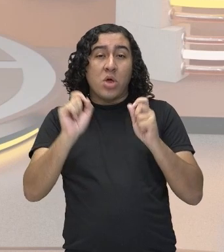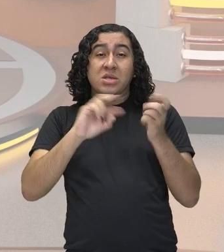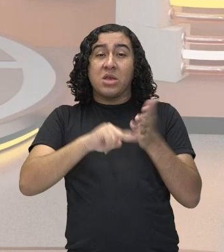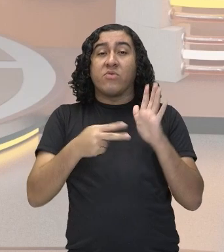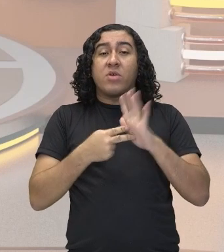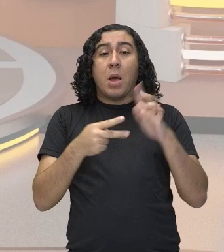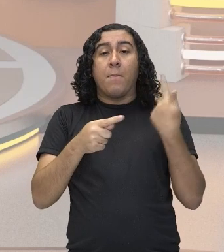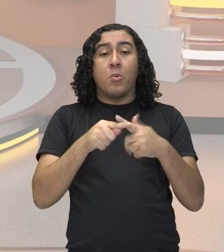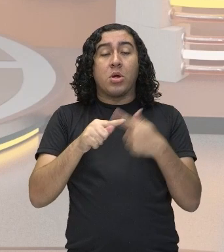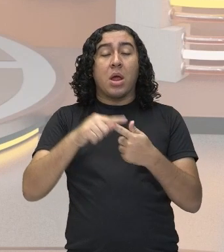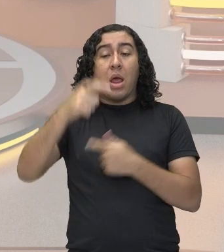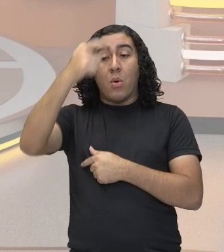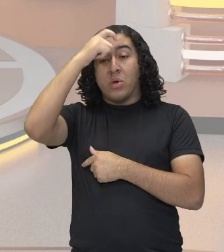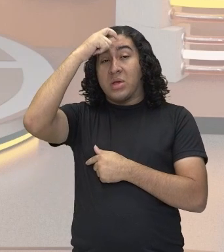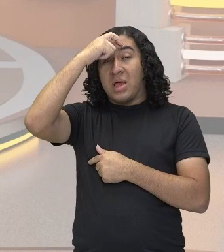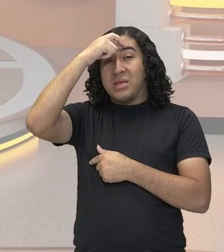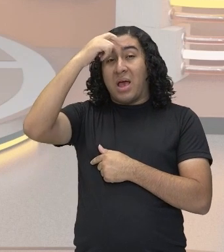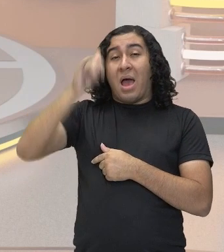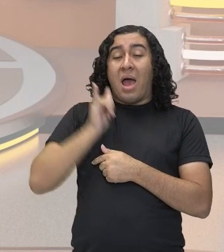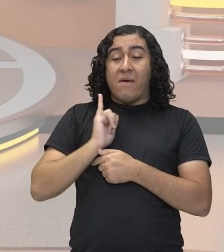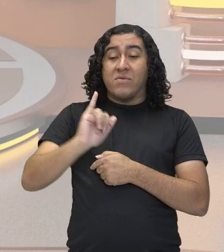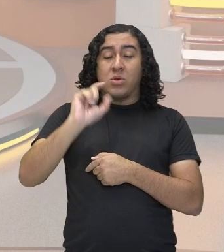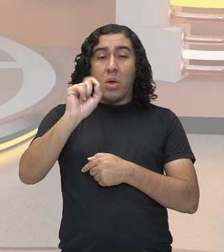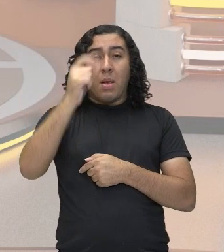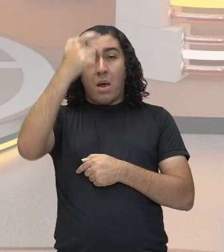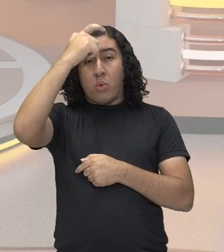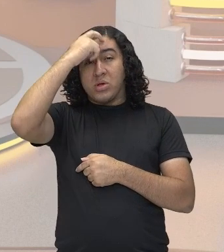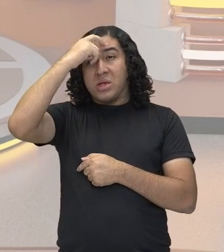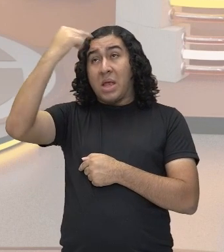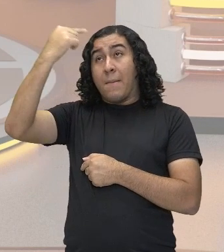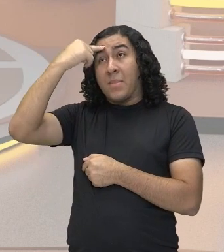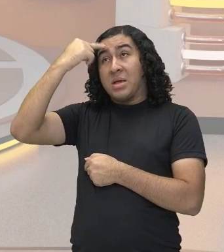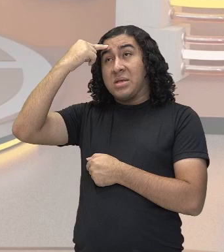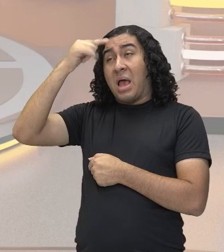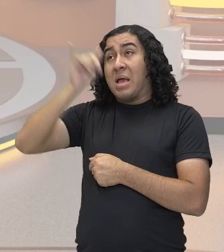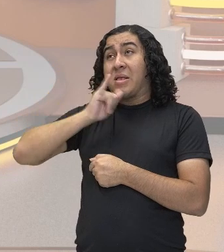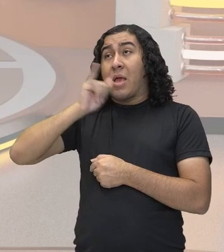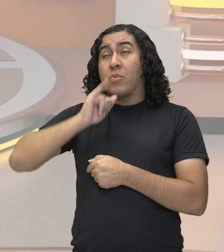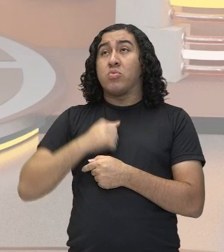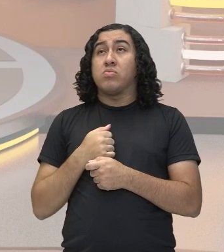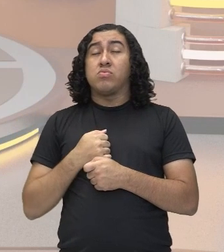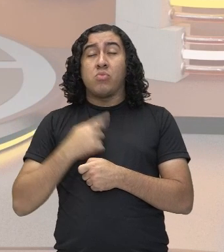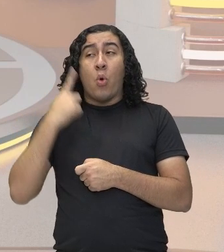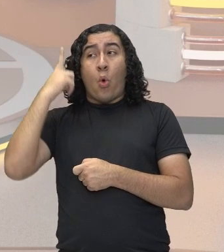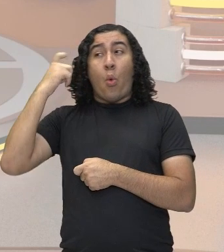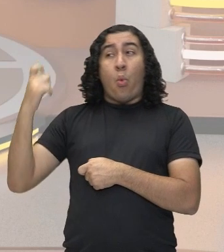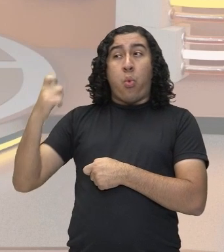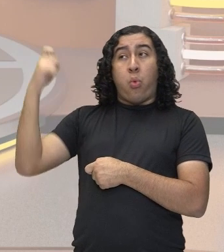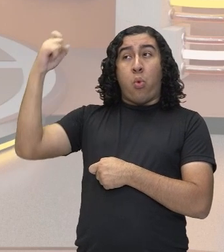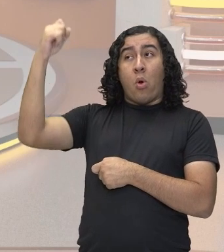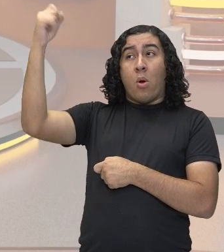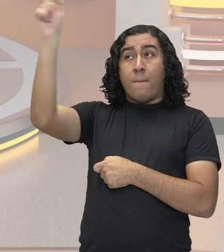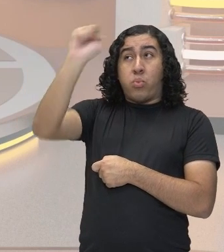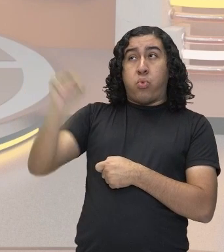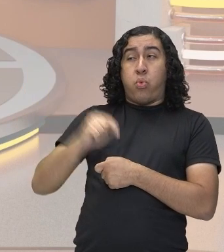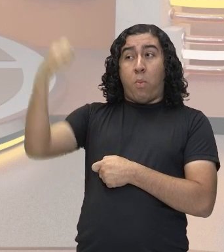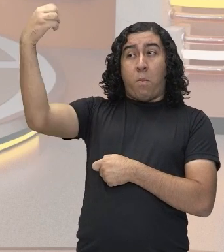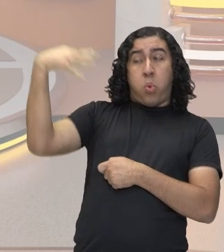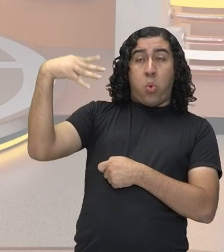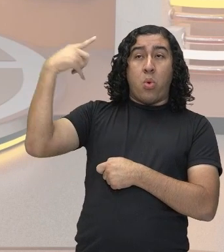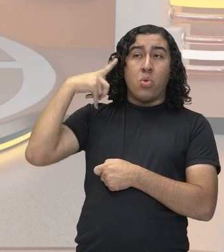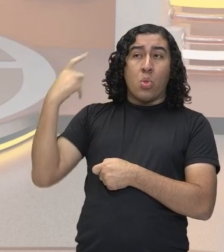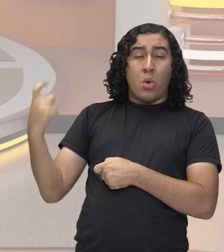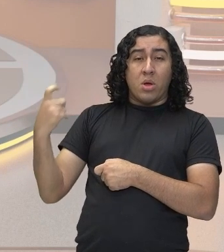ela está dizendo, vai chover. Olha, deu trovão, vai chover. É a consciência de alguma coisa,